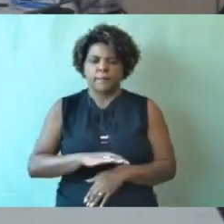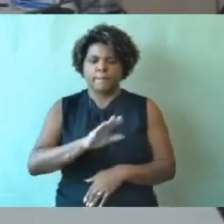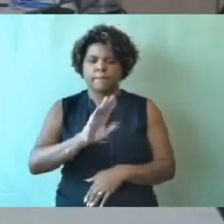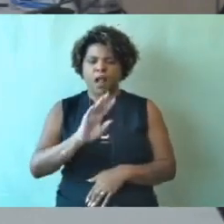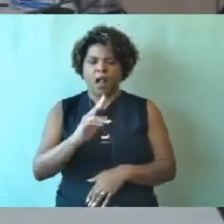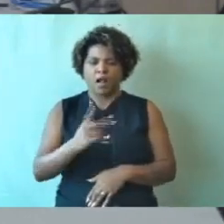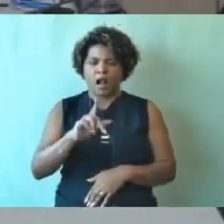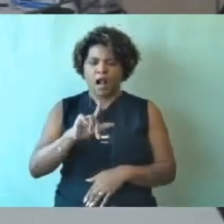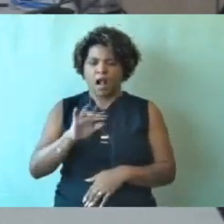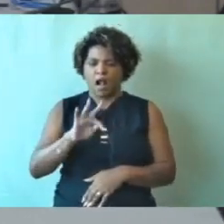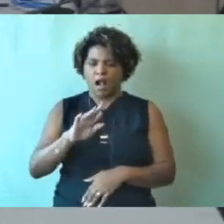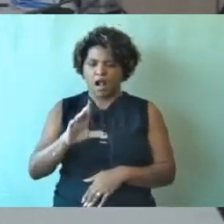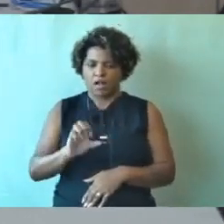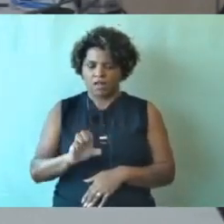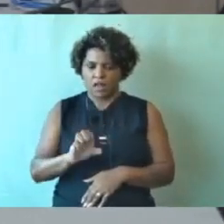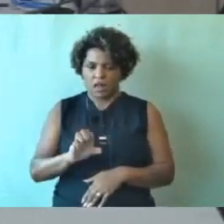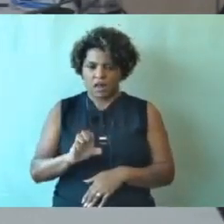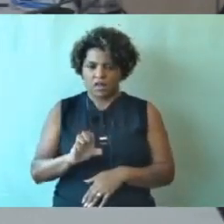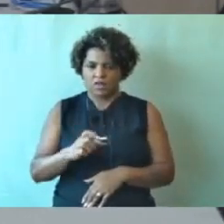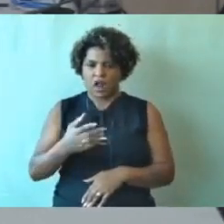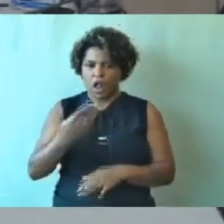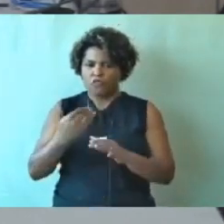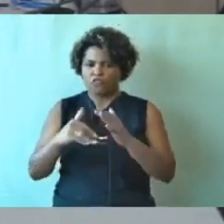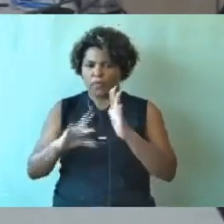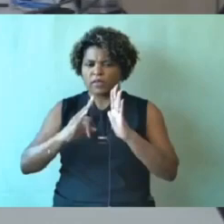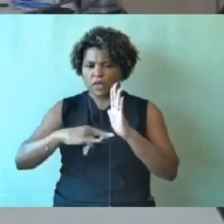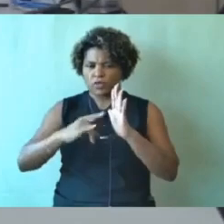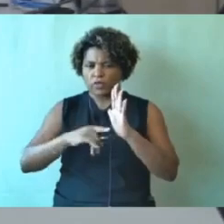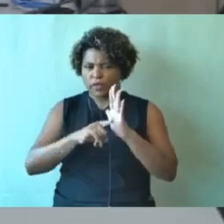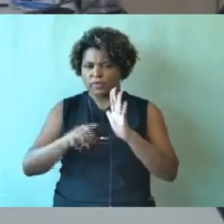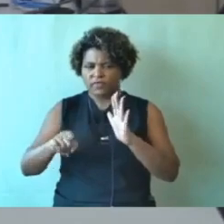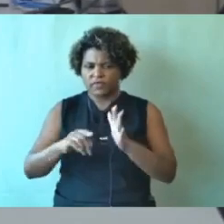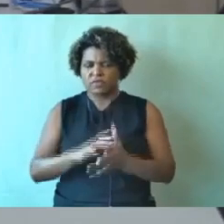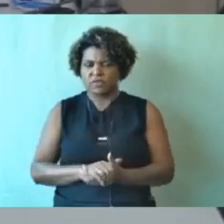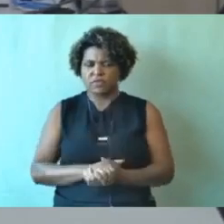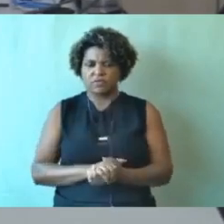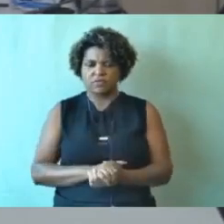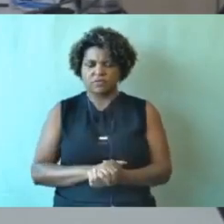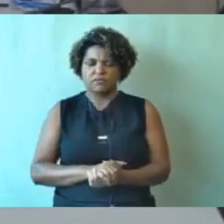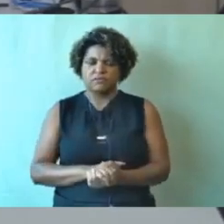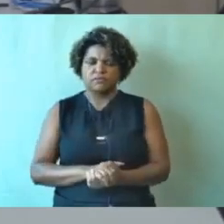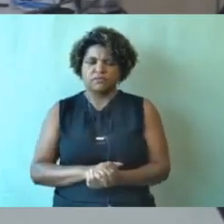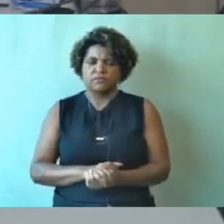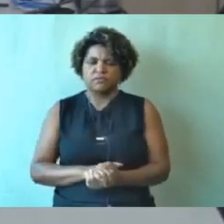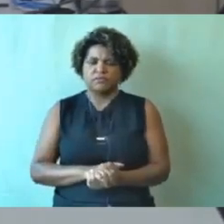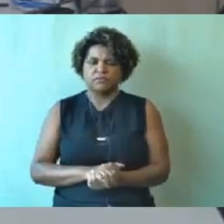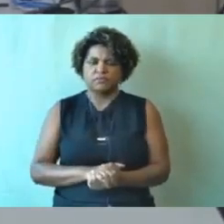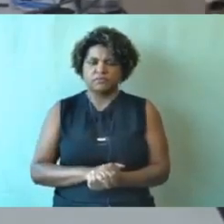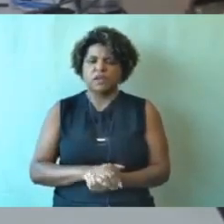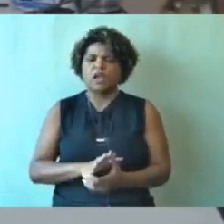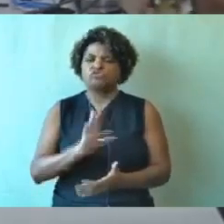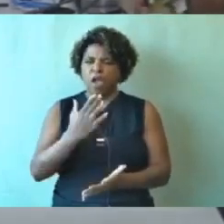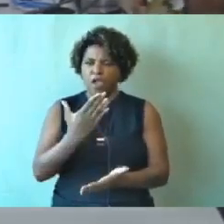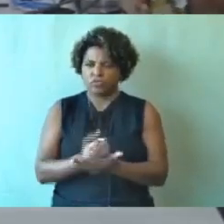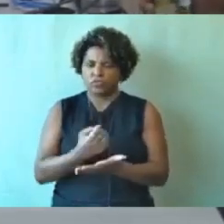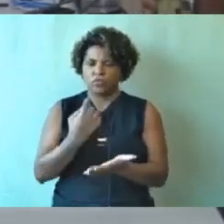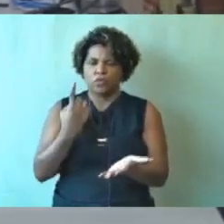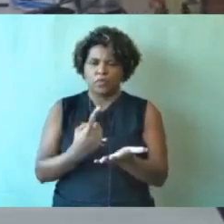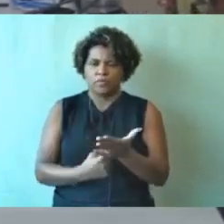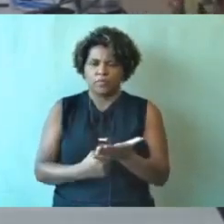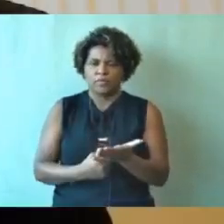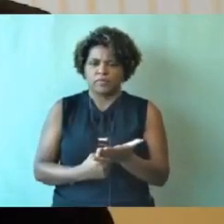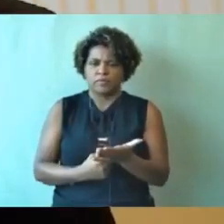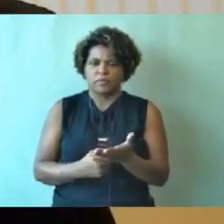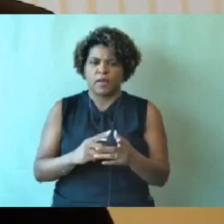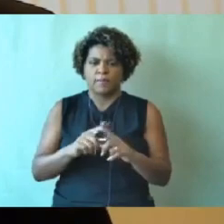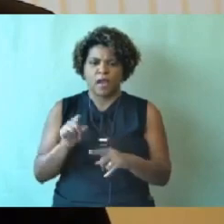Essa empresa passou para a BH Leste. Eu vou mandar o documento. Você vai mandar o documento, certo? Né, por gentileza? Vou mandar o documento para você. Eu já assumi esse compromisso com você. Mas o senhor não sabe qual